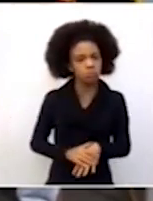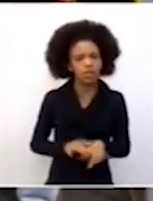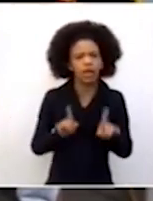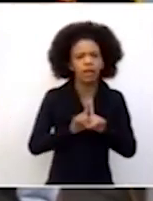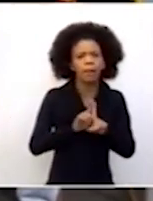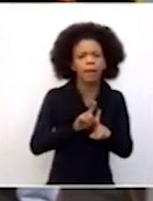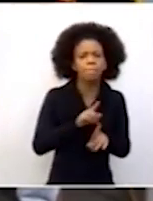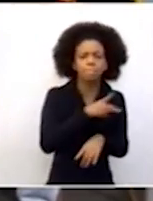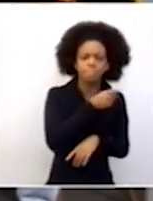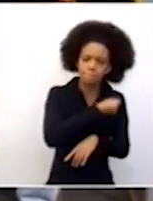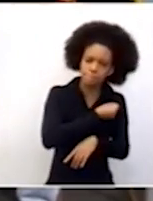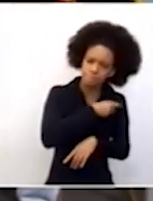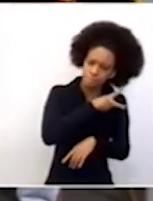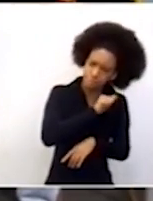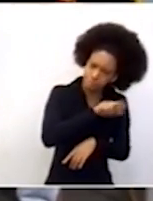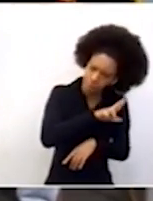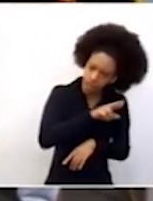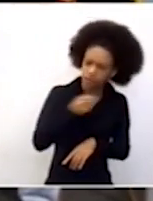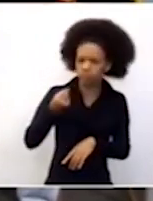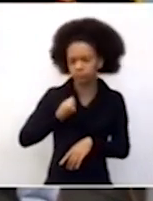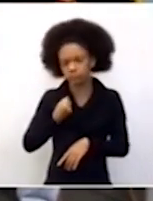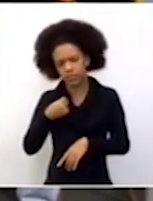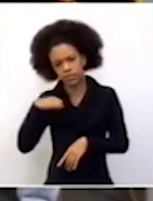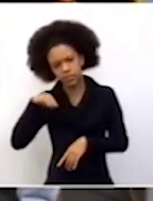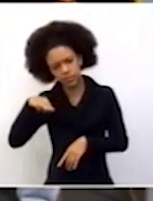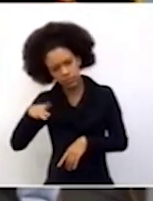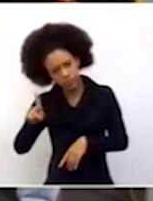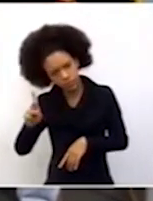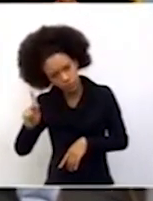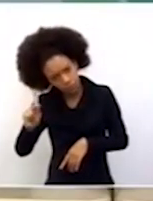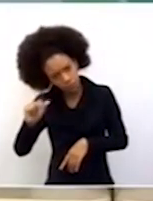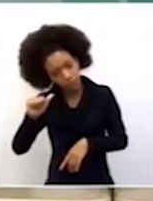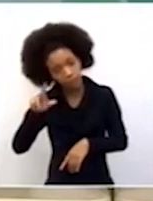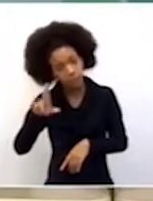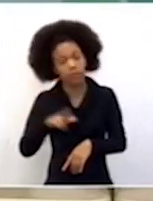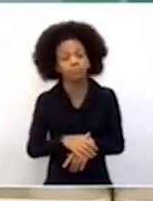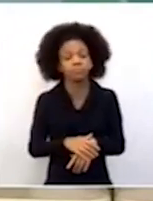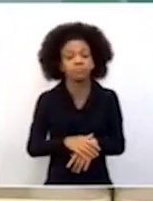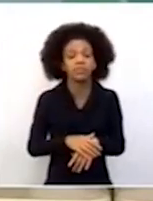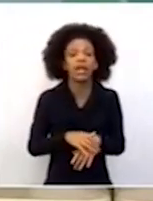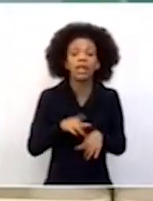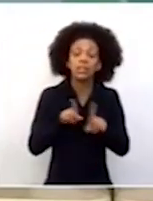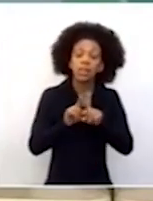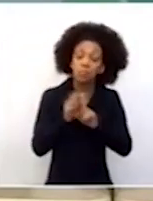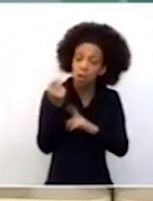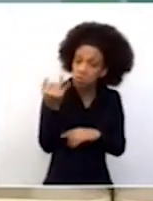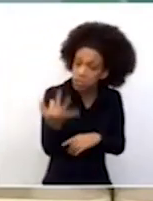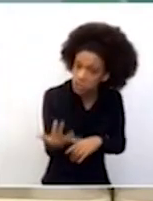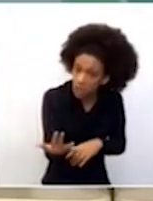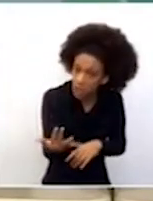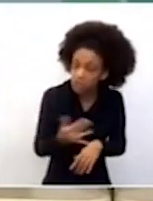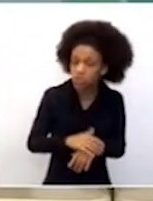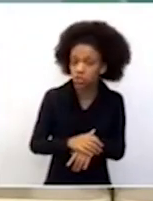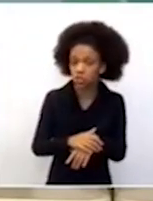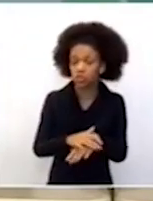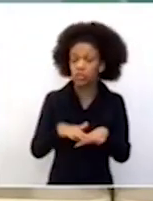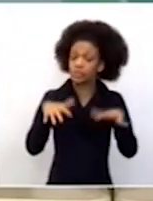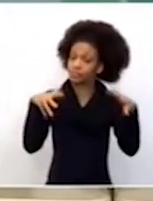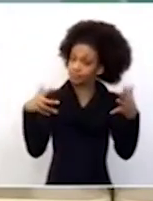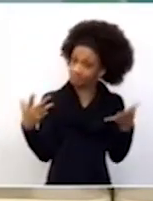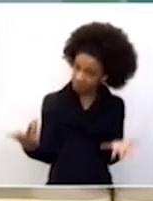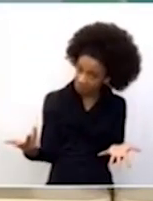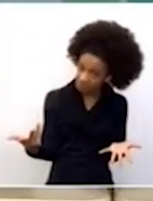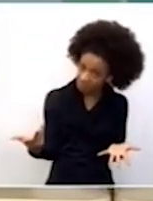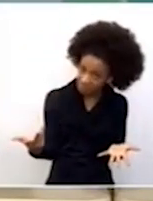pares e ímpares. Professora Valdivina falou da questão da quantidade. E aí,